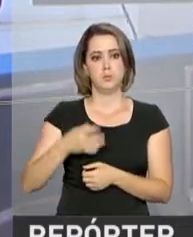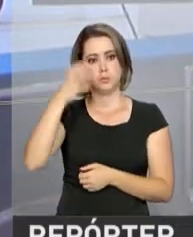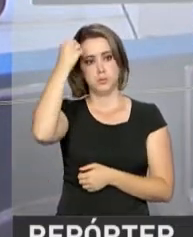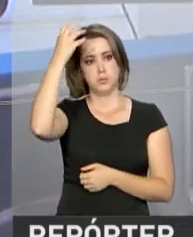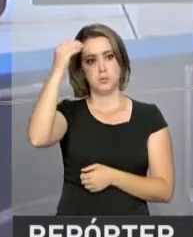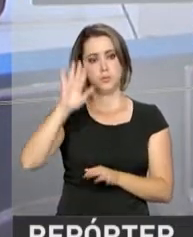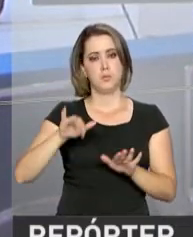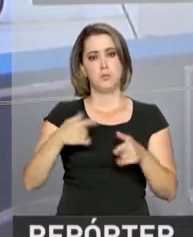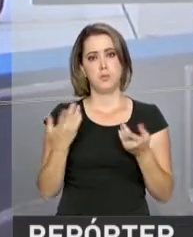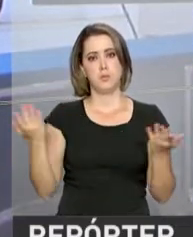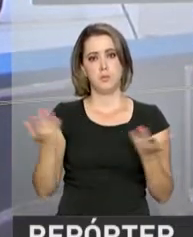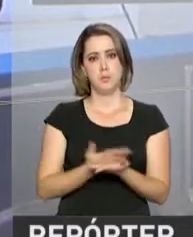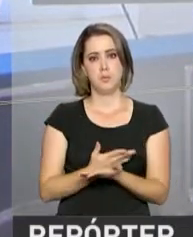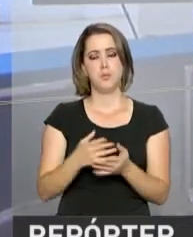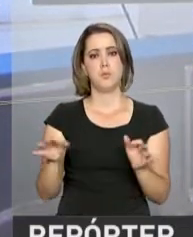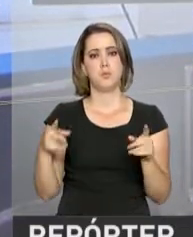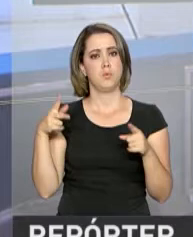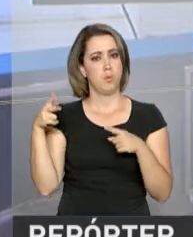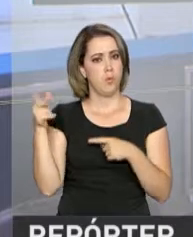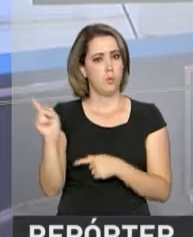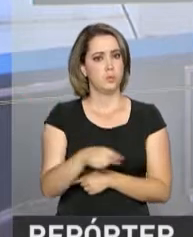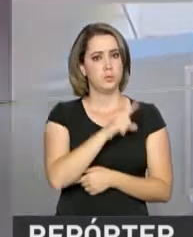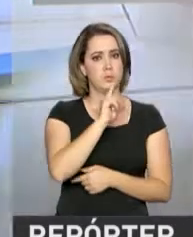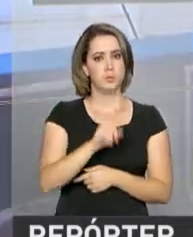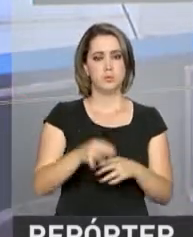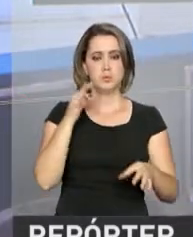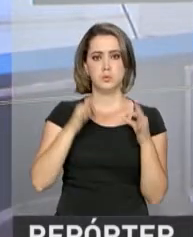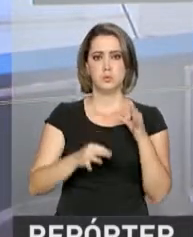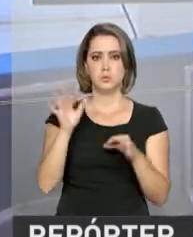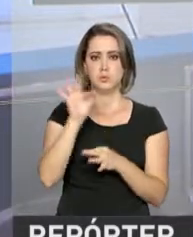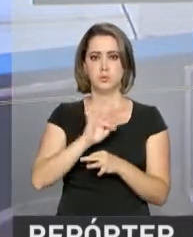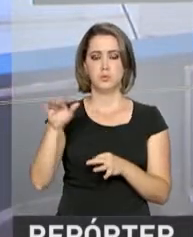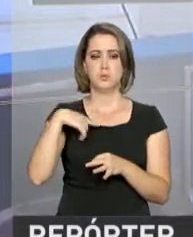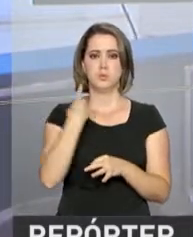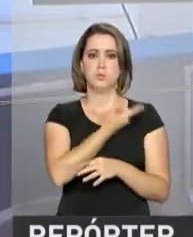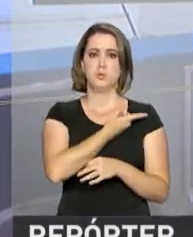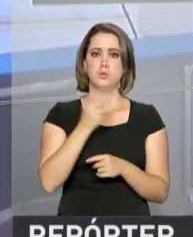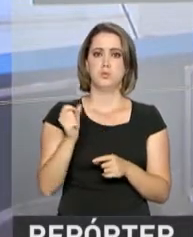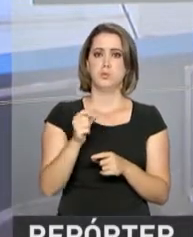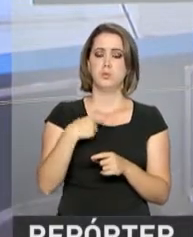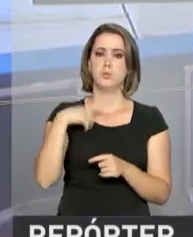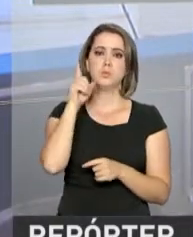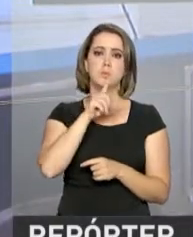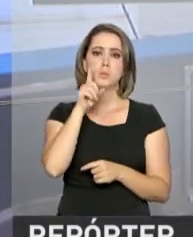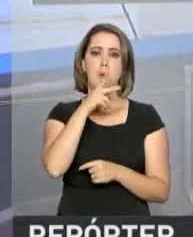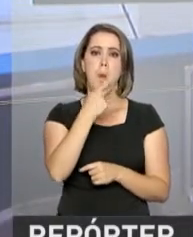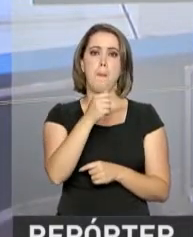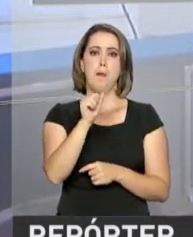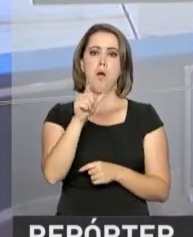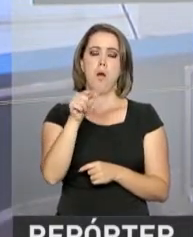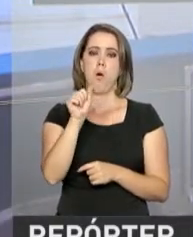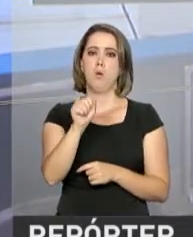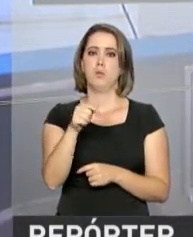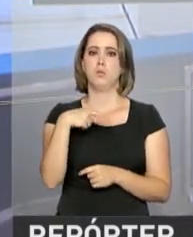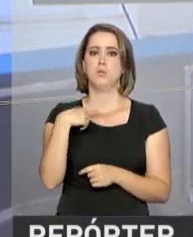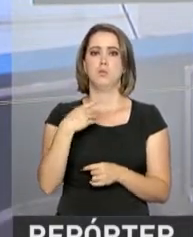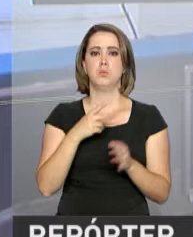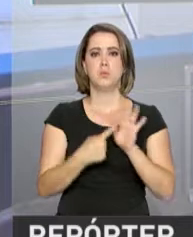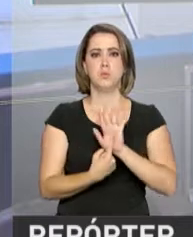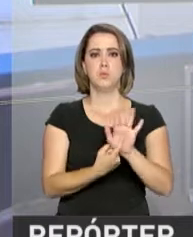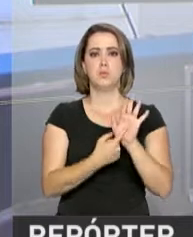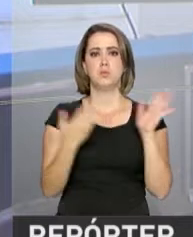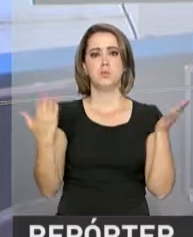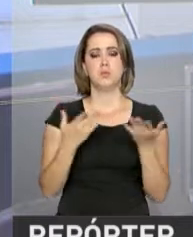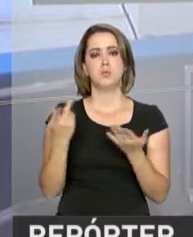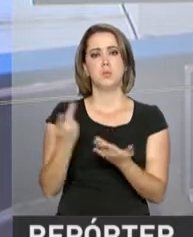medida está suspensa por decisão da Justiça Federal. A nossa correspondente nos Estados Unidos, Paola Diorte, mostra agora como é feita